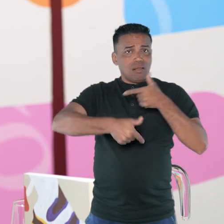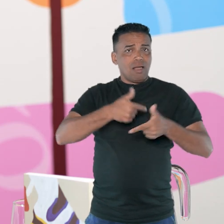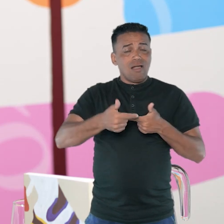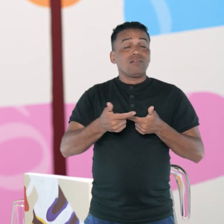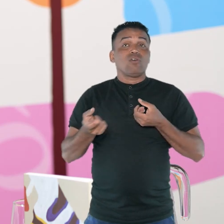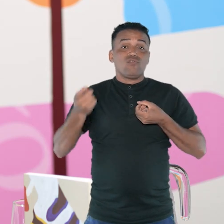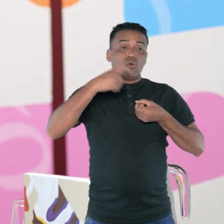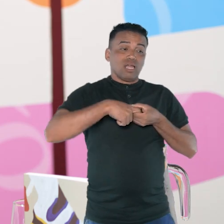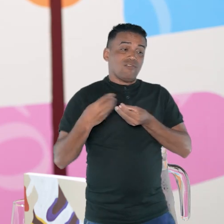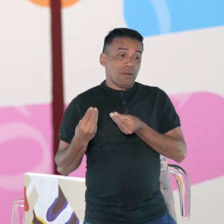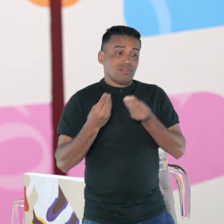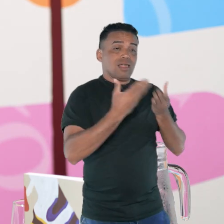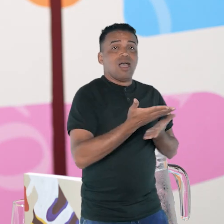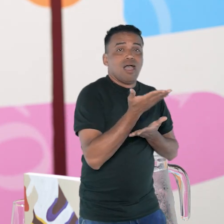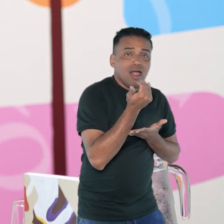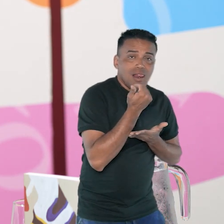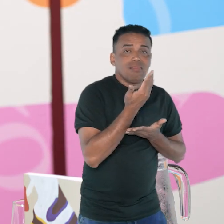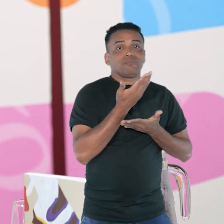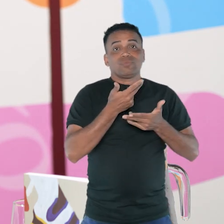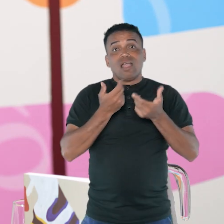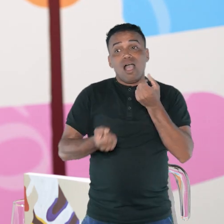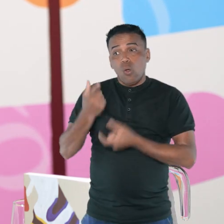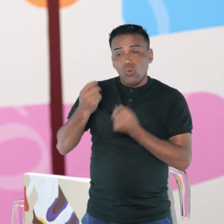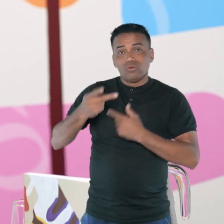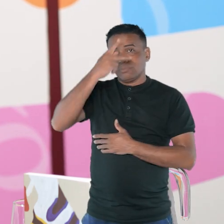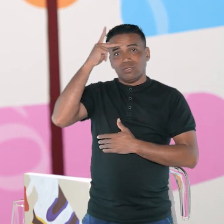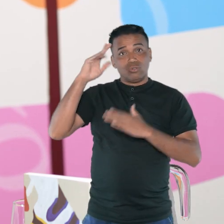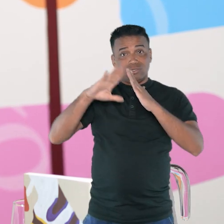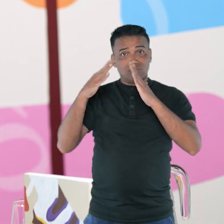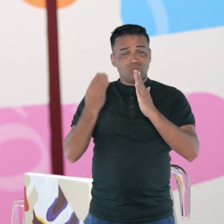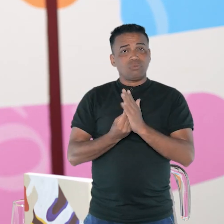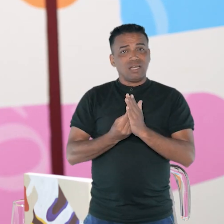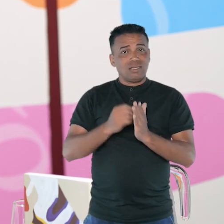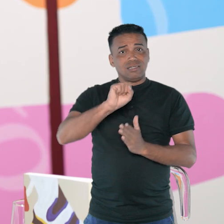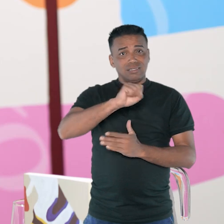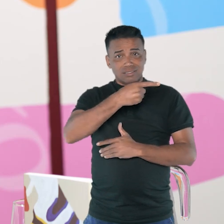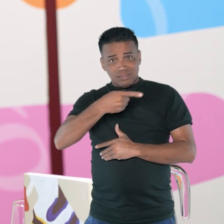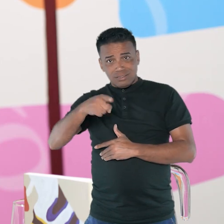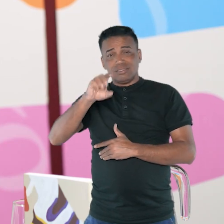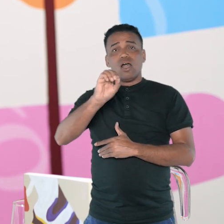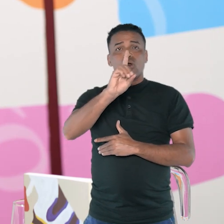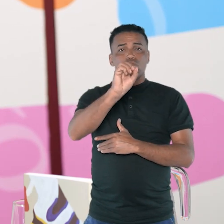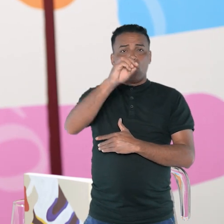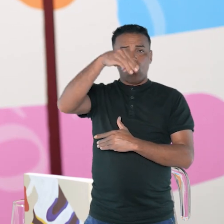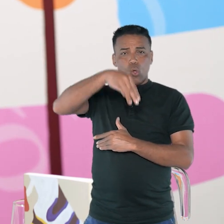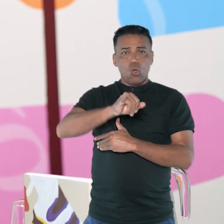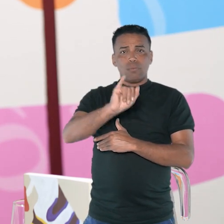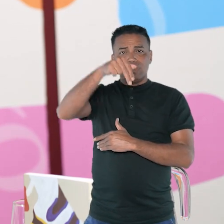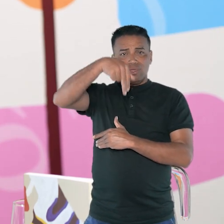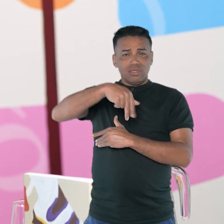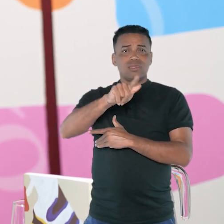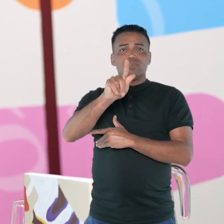a comida, o alimento. E eu sei que aqui tem algumas pessoas que são lá da comunidade São Domingos, né? Quem não conheceu e não teve a oportunidade de conhecer o seu